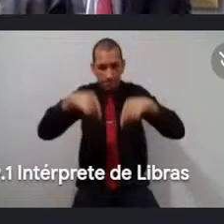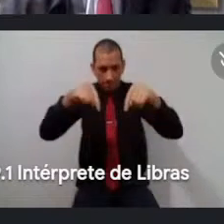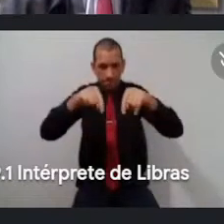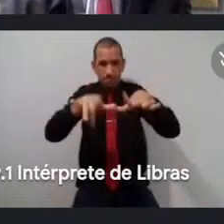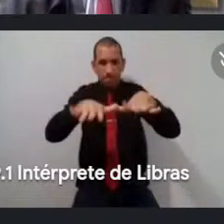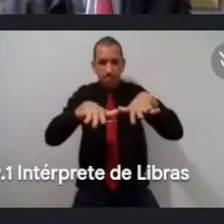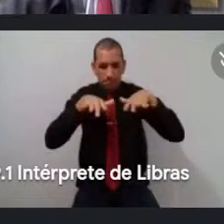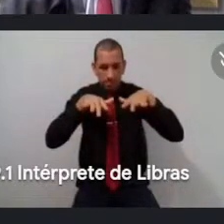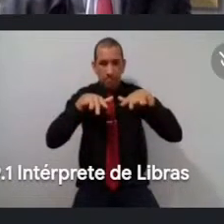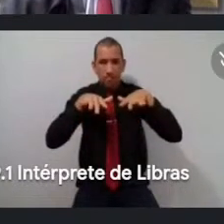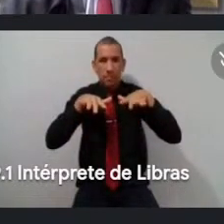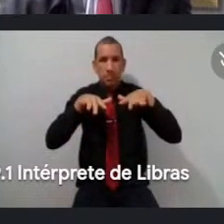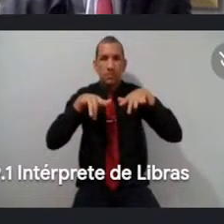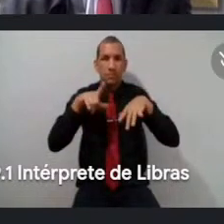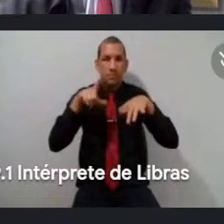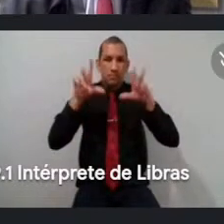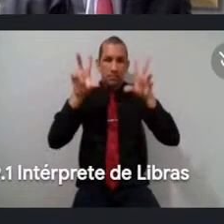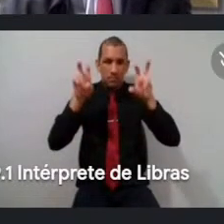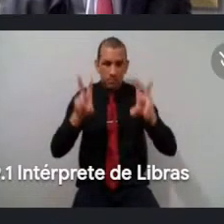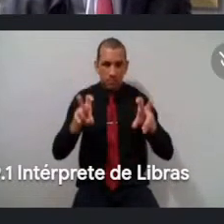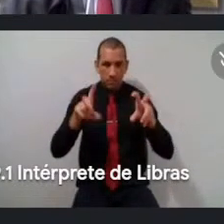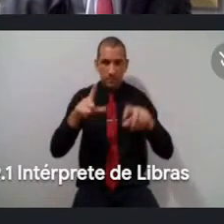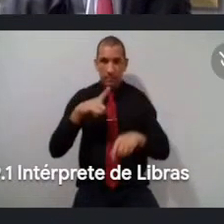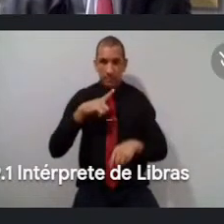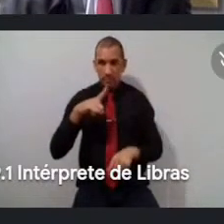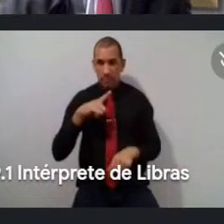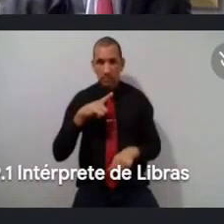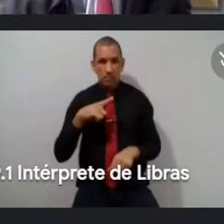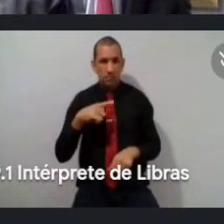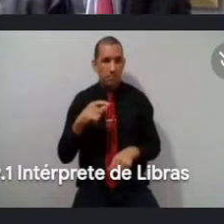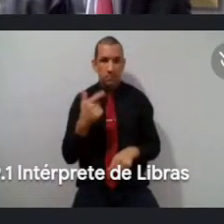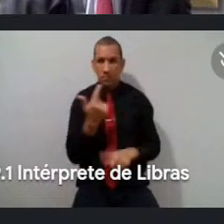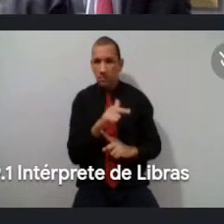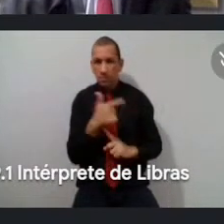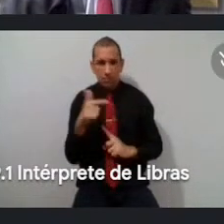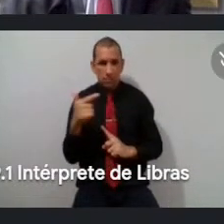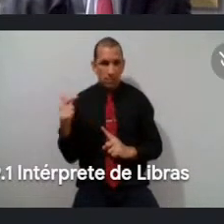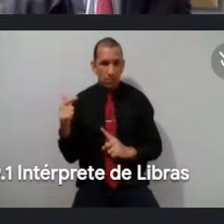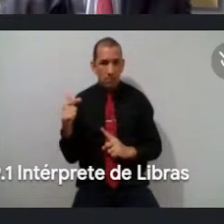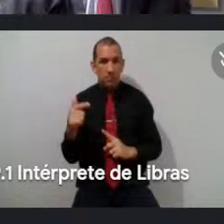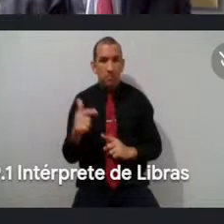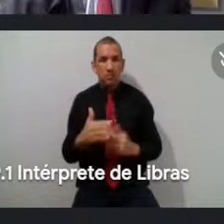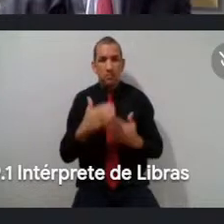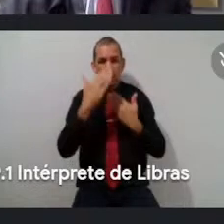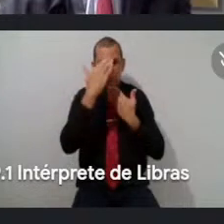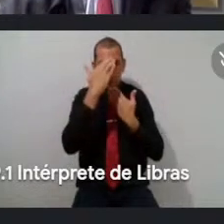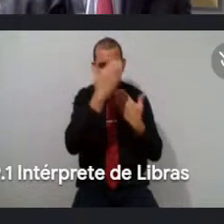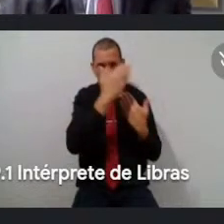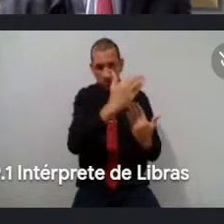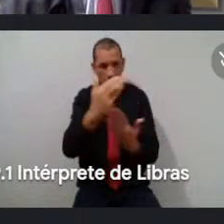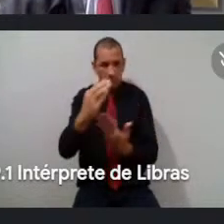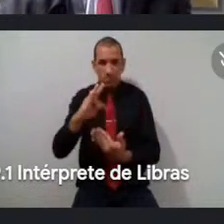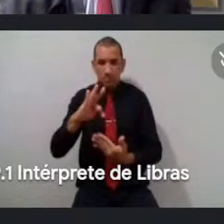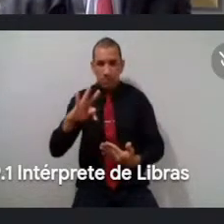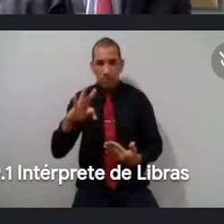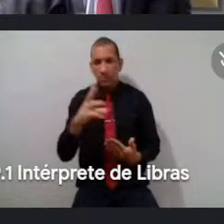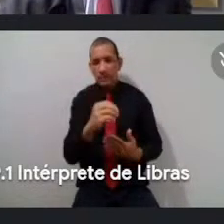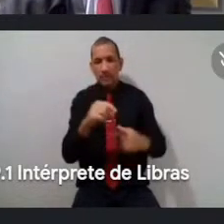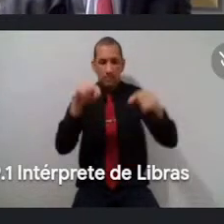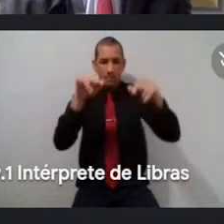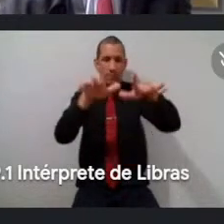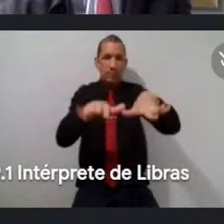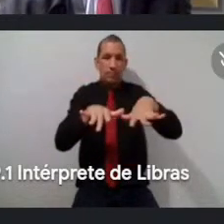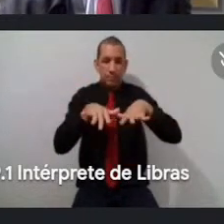nesta seção E aí em não havendo então agradeço a presença de todos teclado